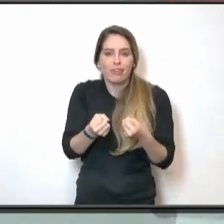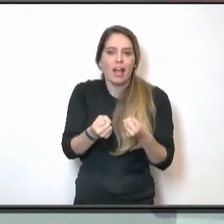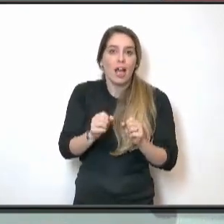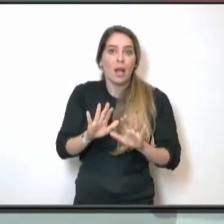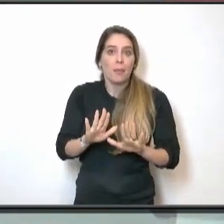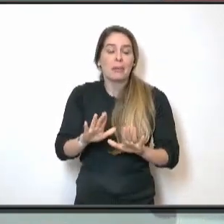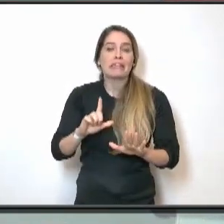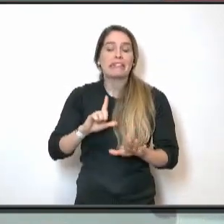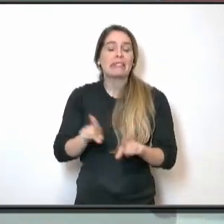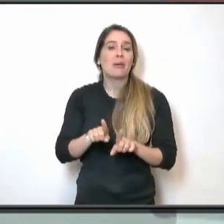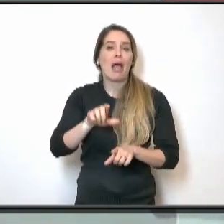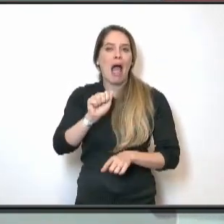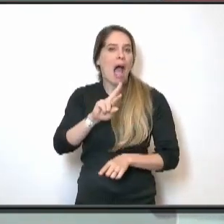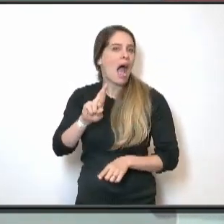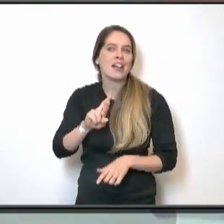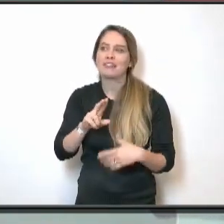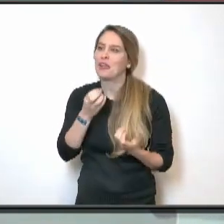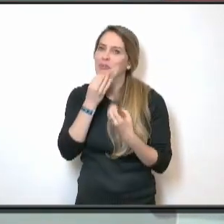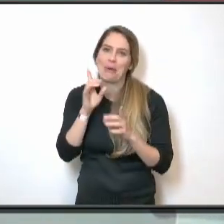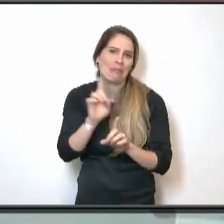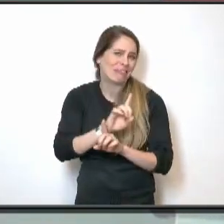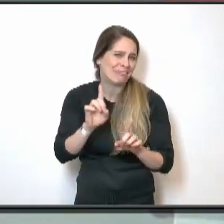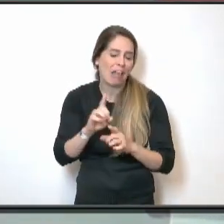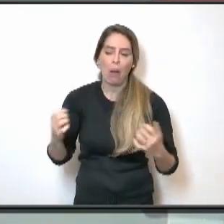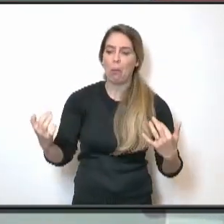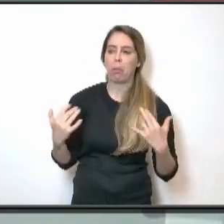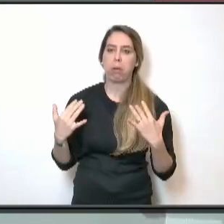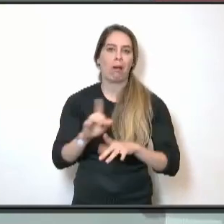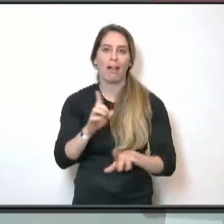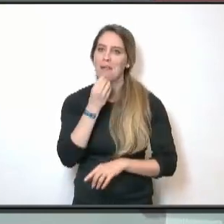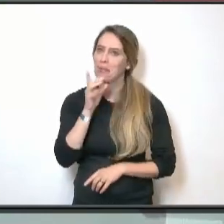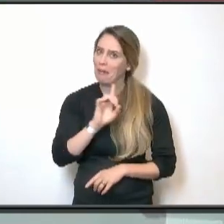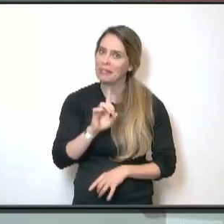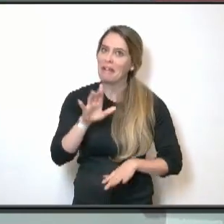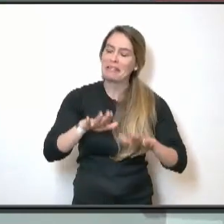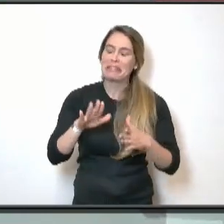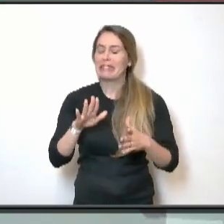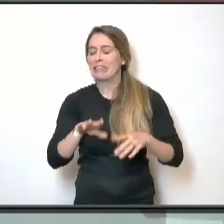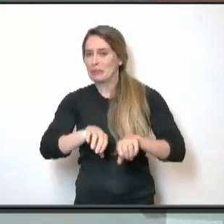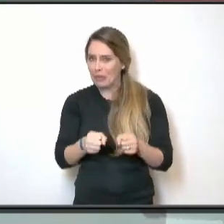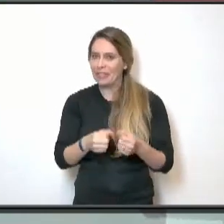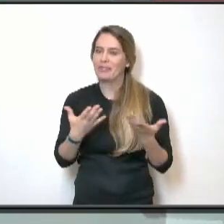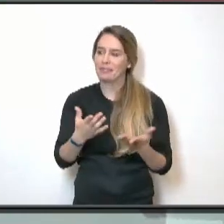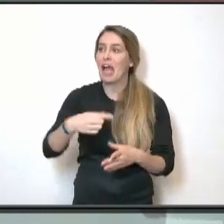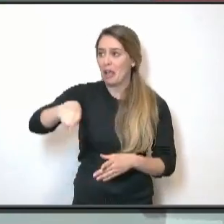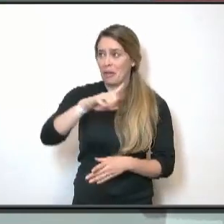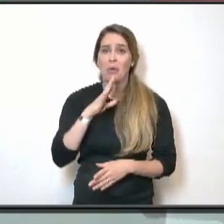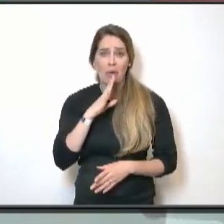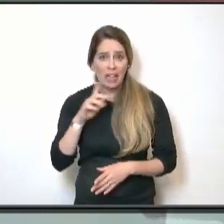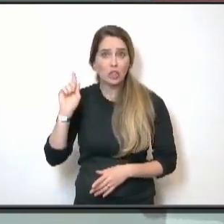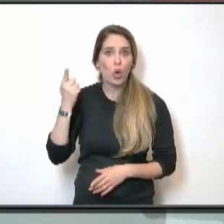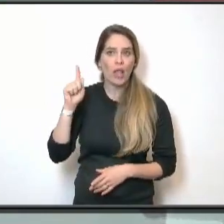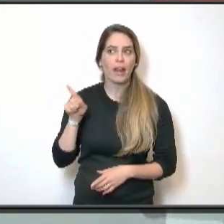o ar-condicionado dele não funcionava toda hora, de vez em quando tinha que dar uns murros assim no painel, né? E quem conhece Goiânia imagina a aflição que o